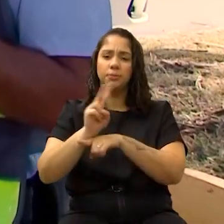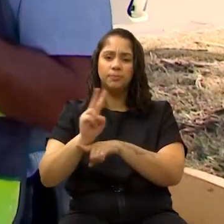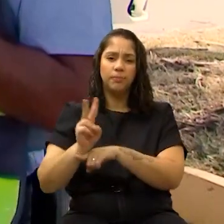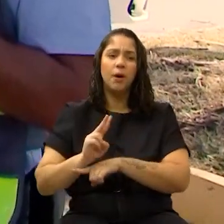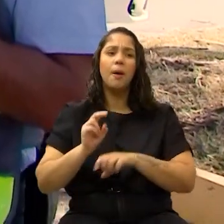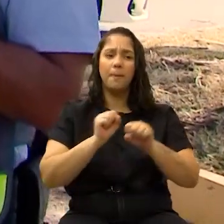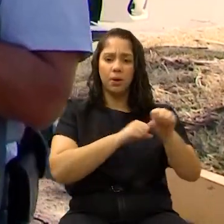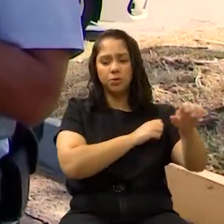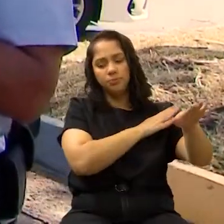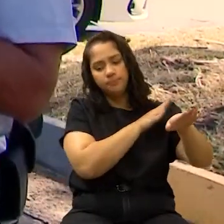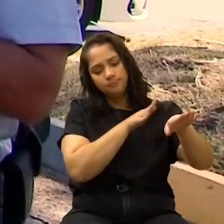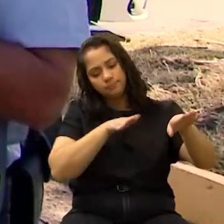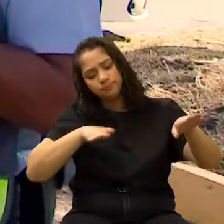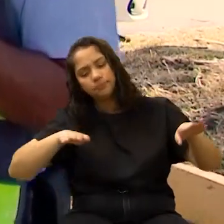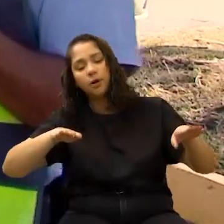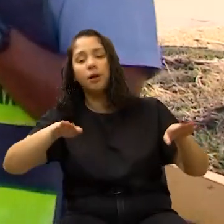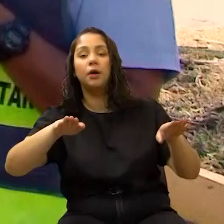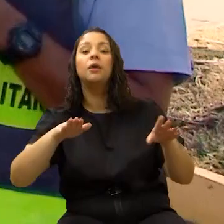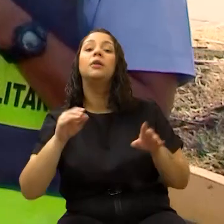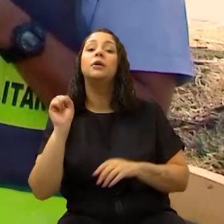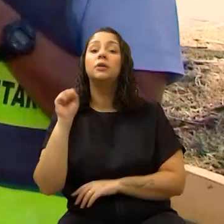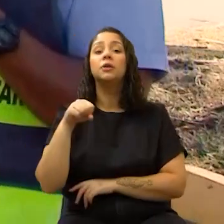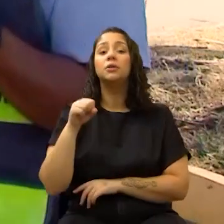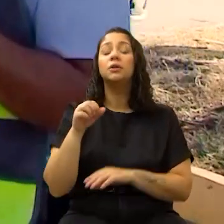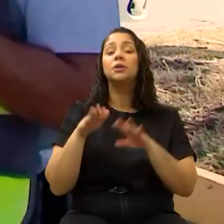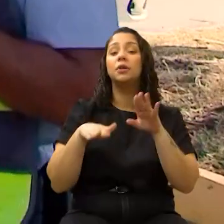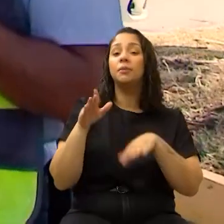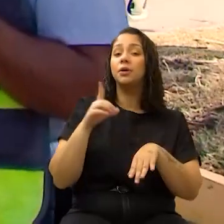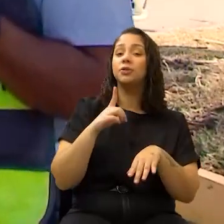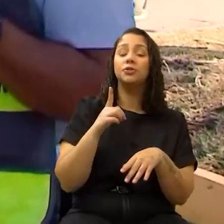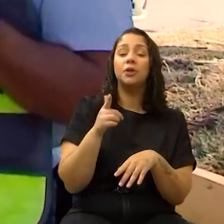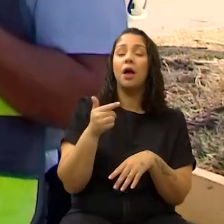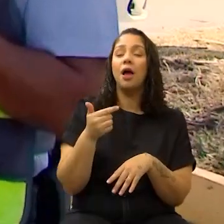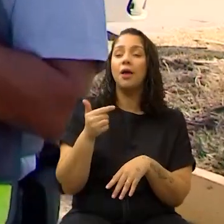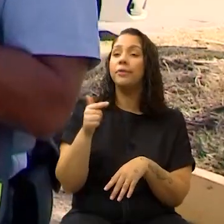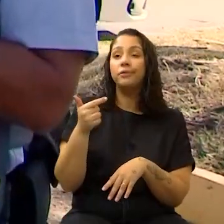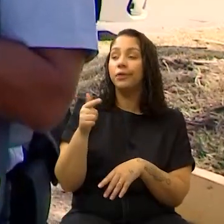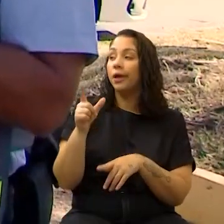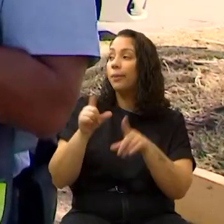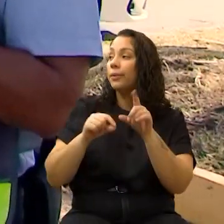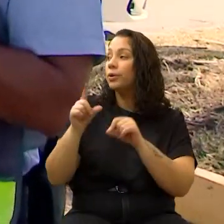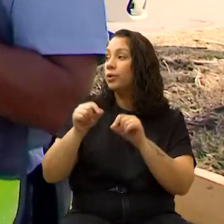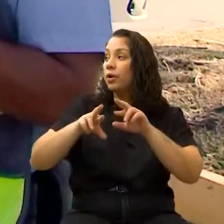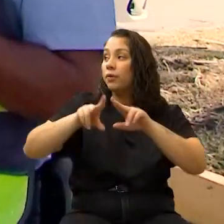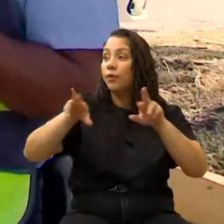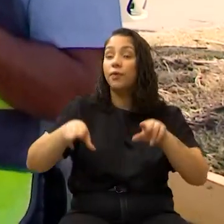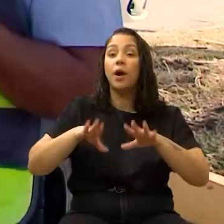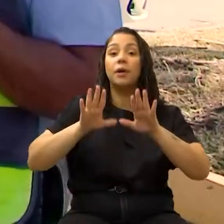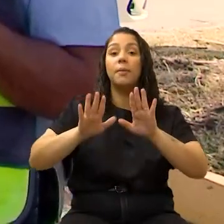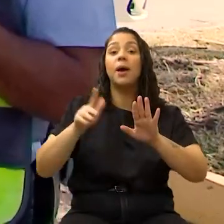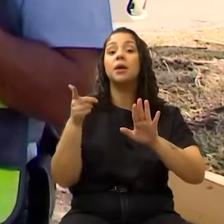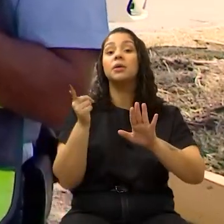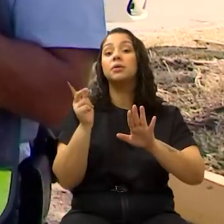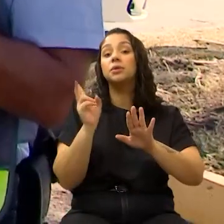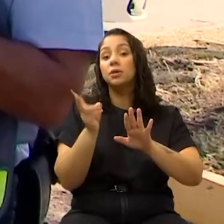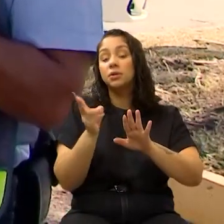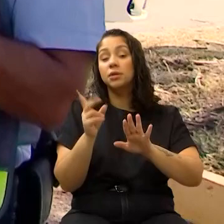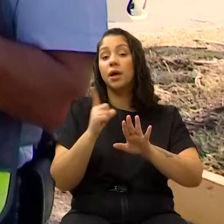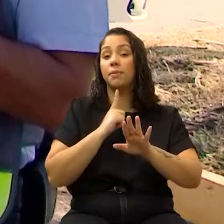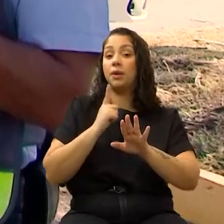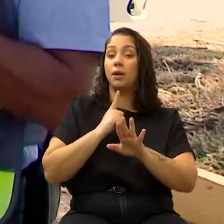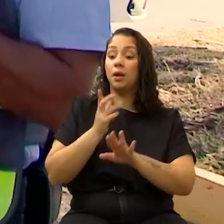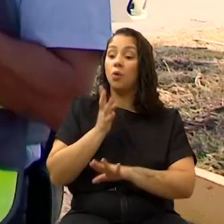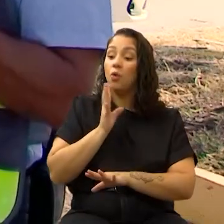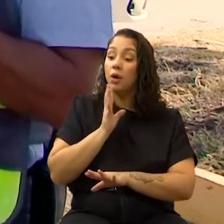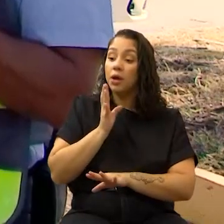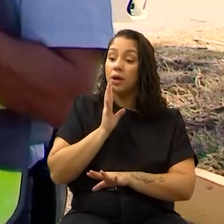A rodovia, em que pese aí, dependendo do trajeto, não tem muitas opções, mas a gente sempre tem, desde